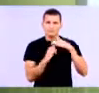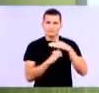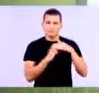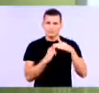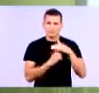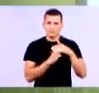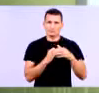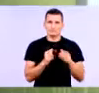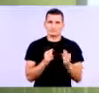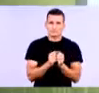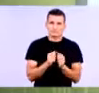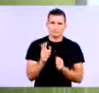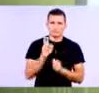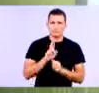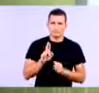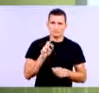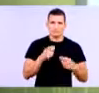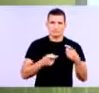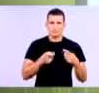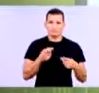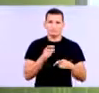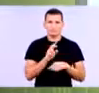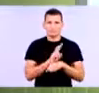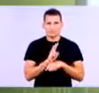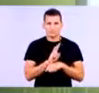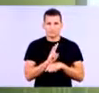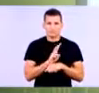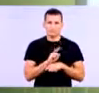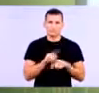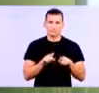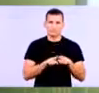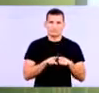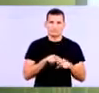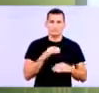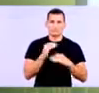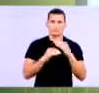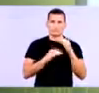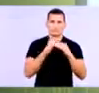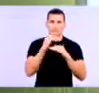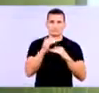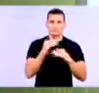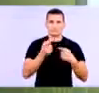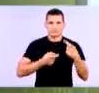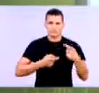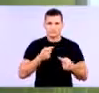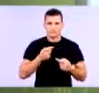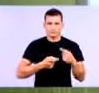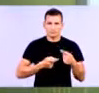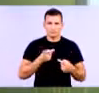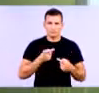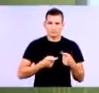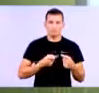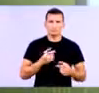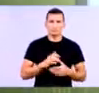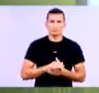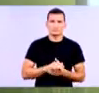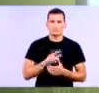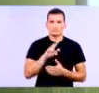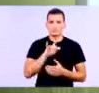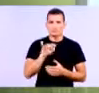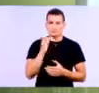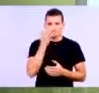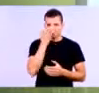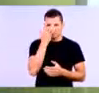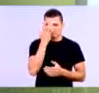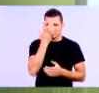os usuários da política de segurança e os desenvolvedores dessa política. E dessa forma vai